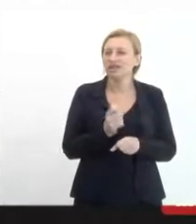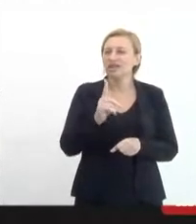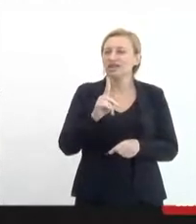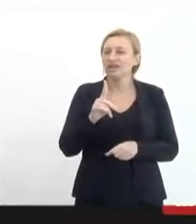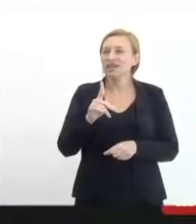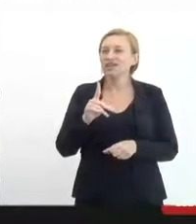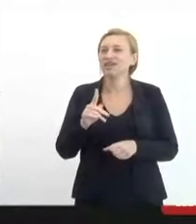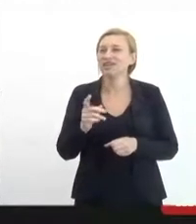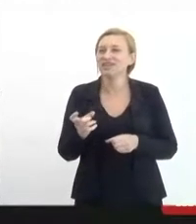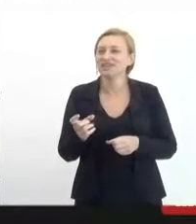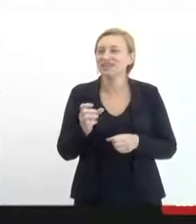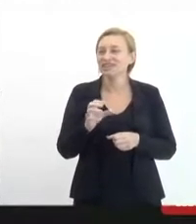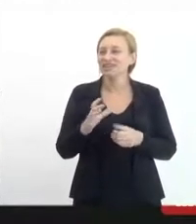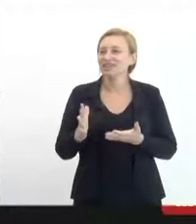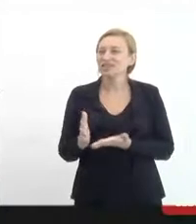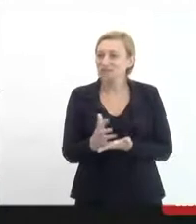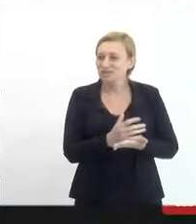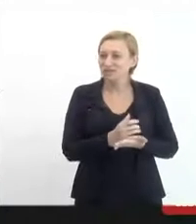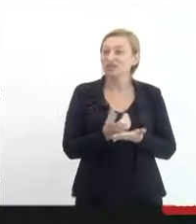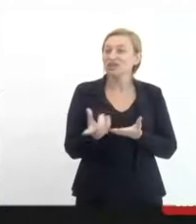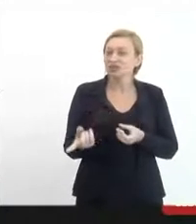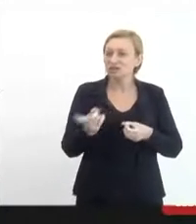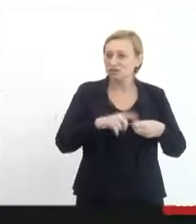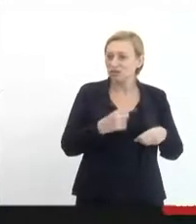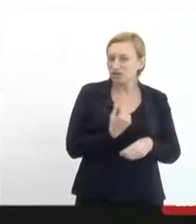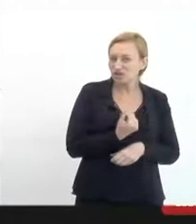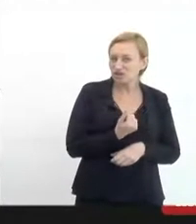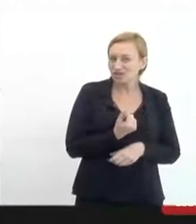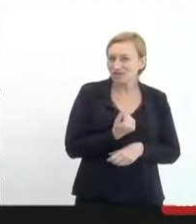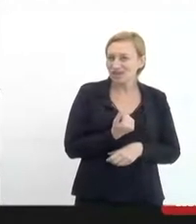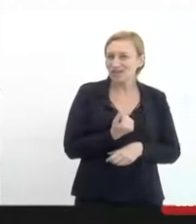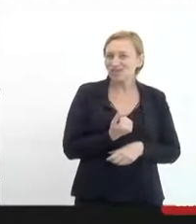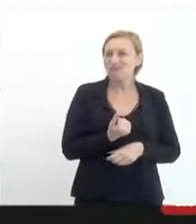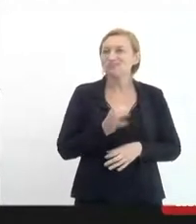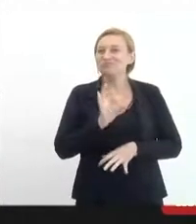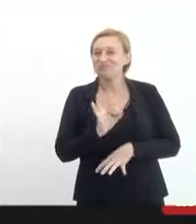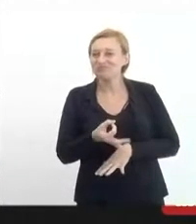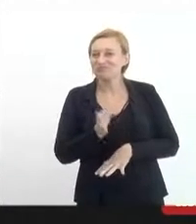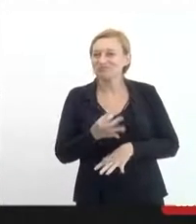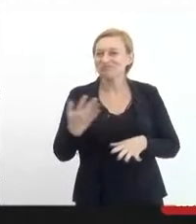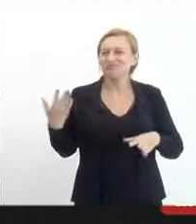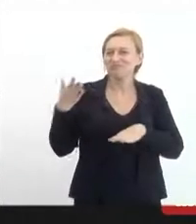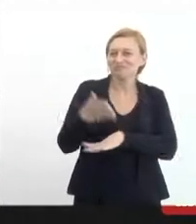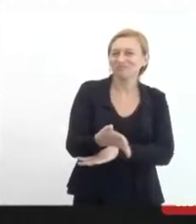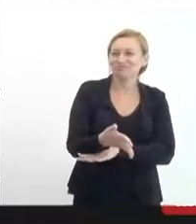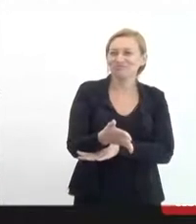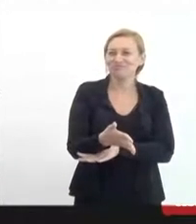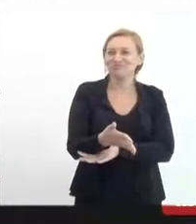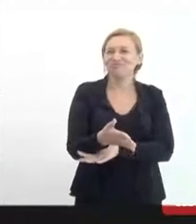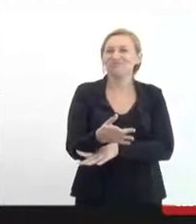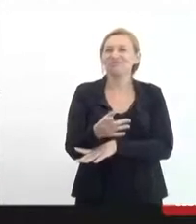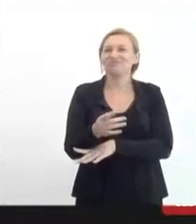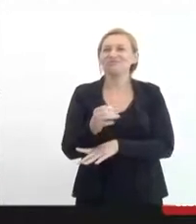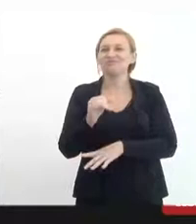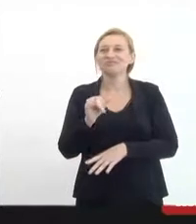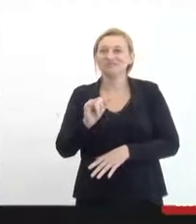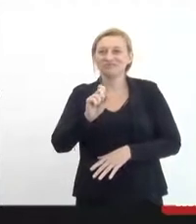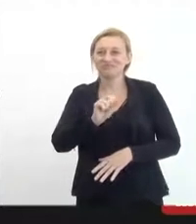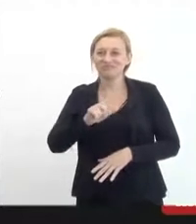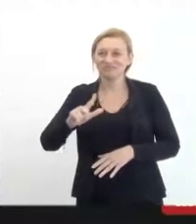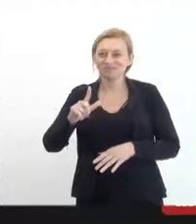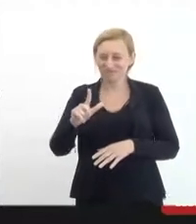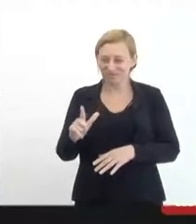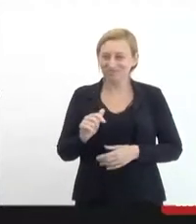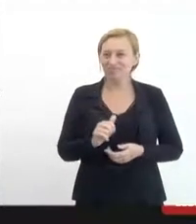de créditos, a Reduc pratica isso quando vende eventualmente diretamente em operação interestadual. Agora, quando